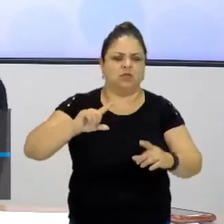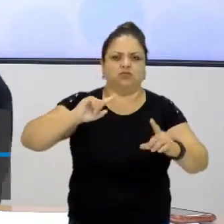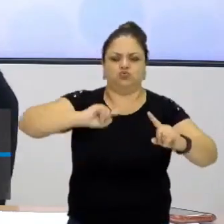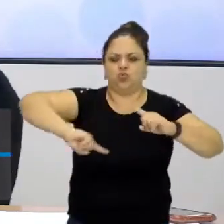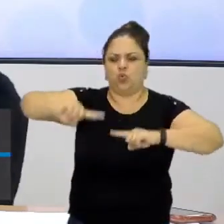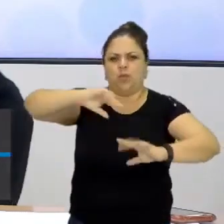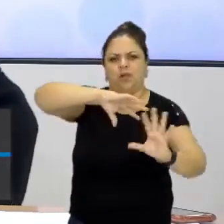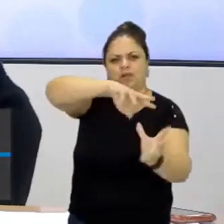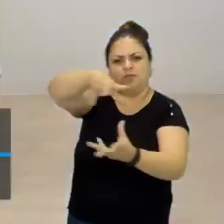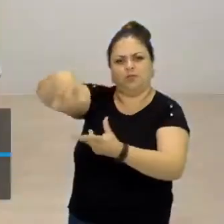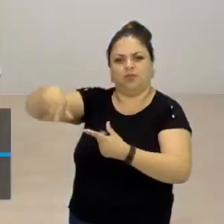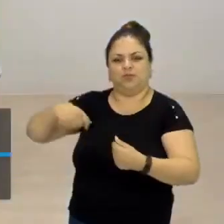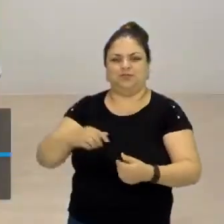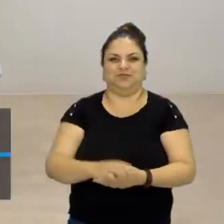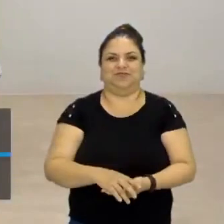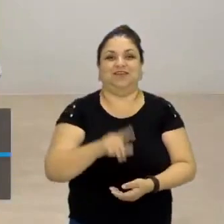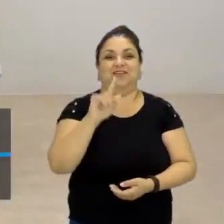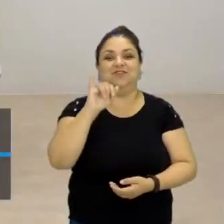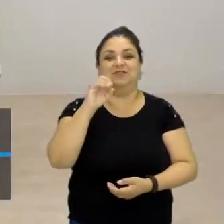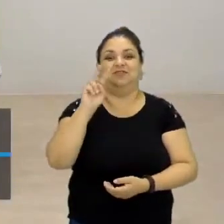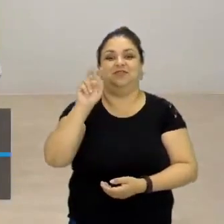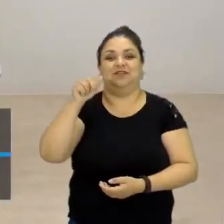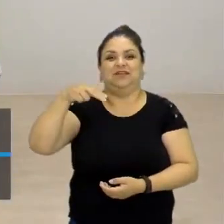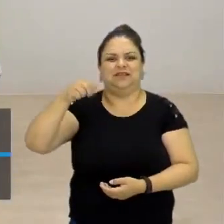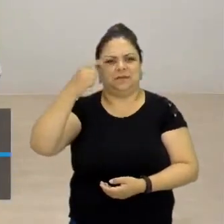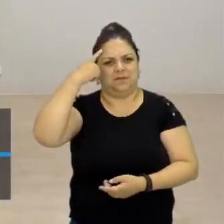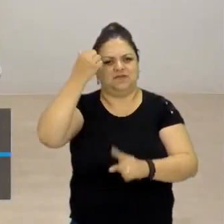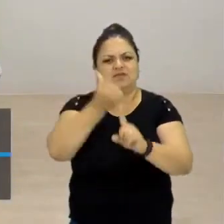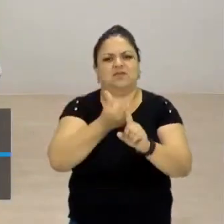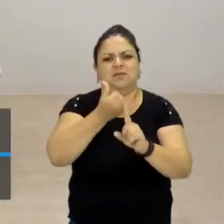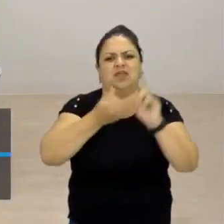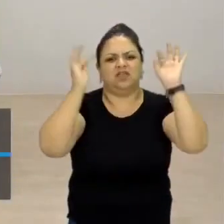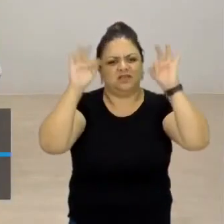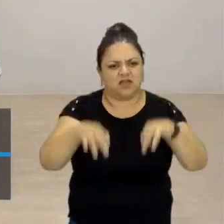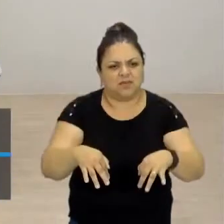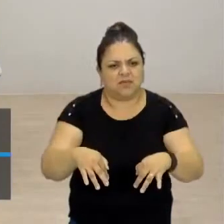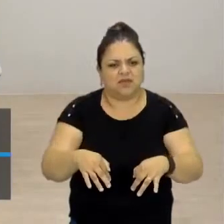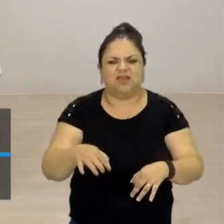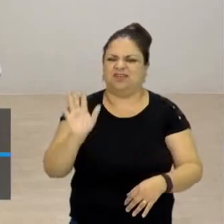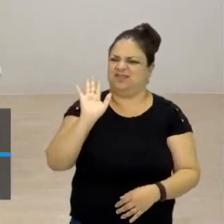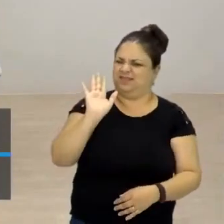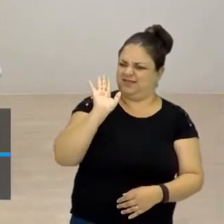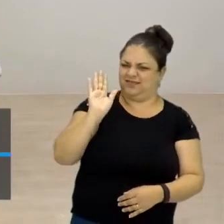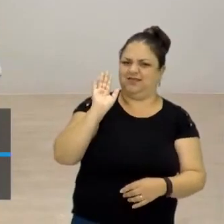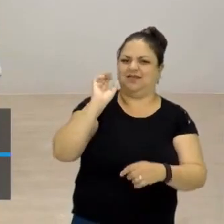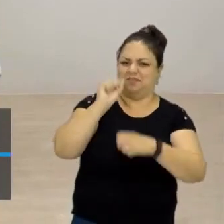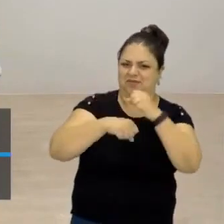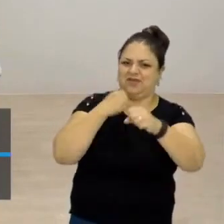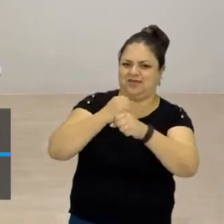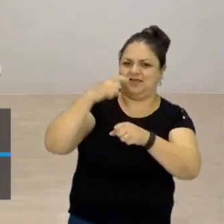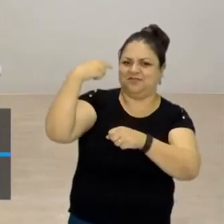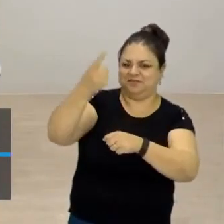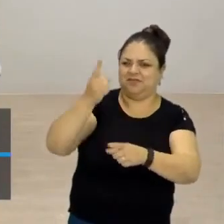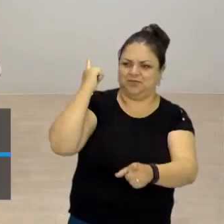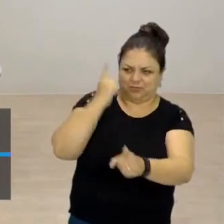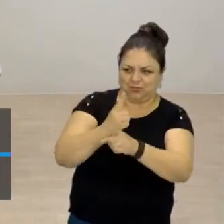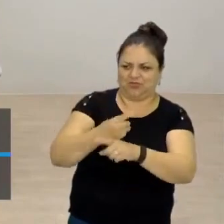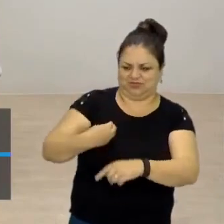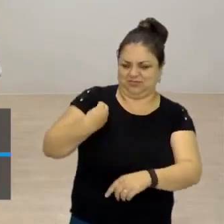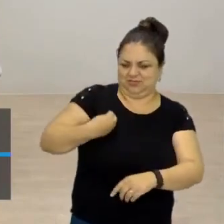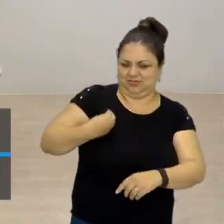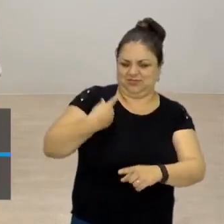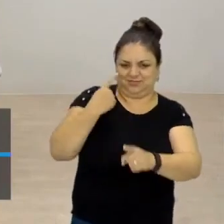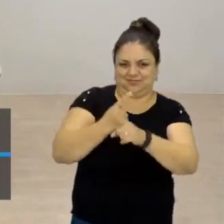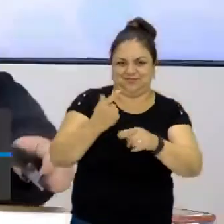Giovana, a Giovana tá achando que o CMSP vai acabar. Vai não! Vai não! Que vem aí, gente. A gente vai sobreviver. É